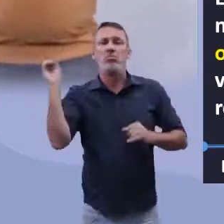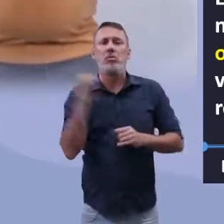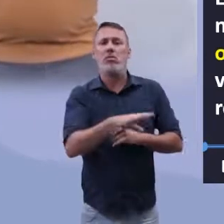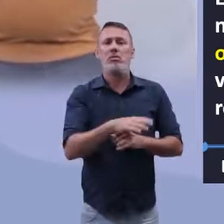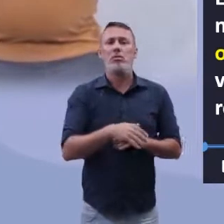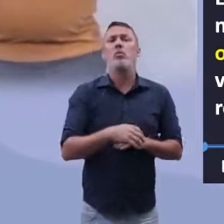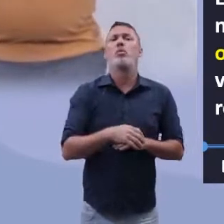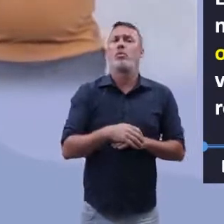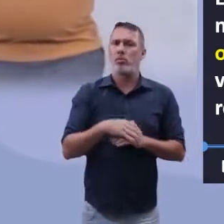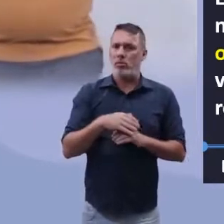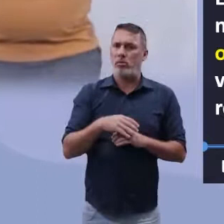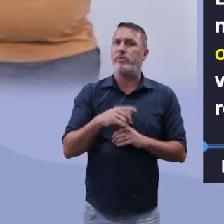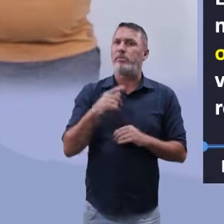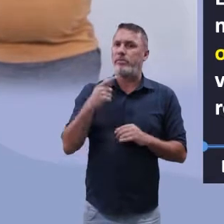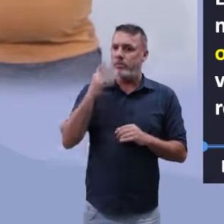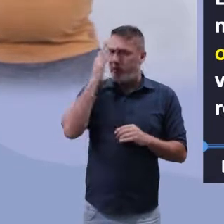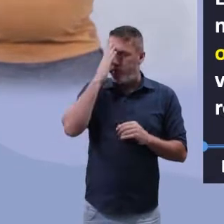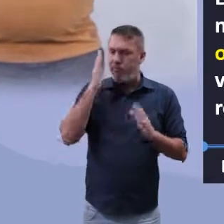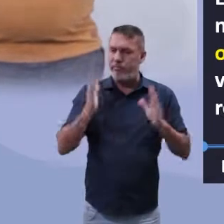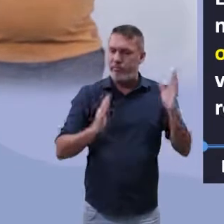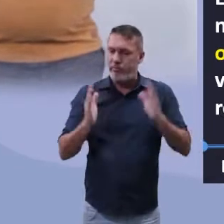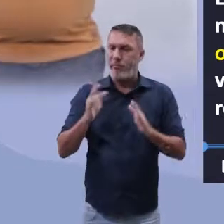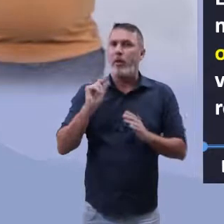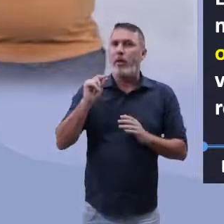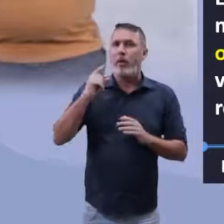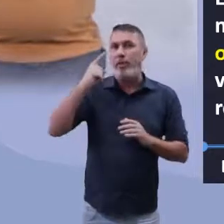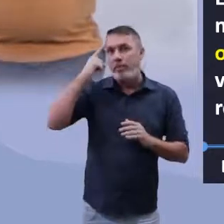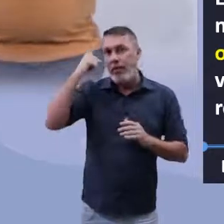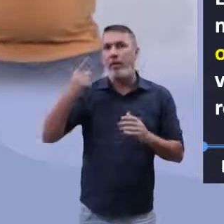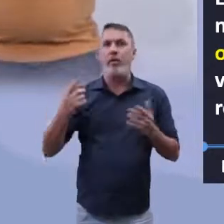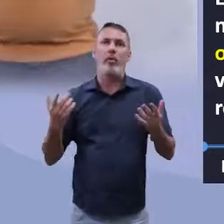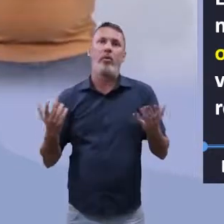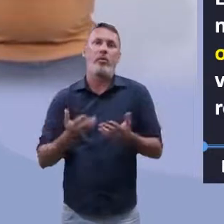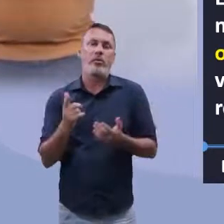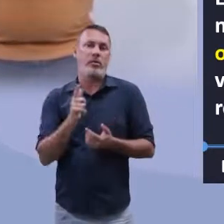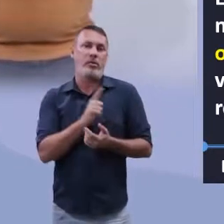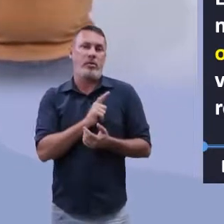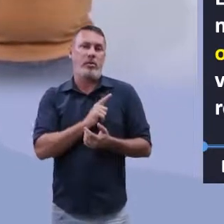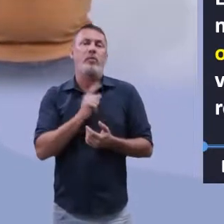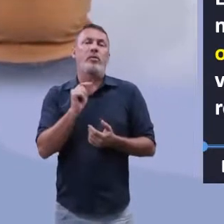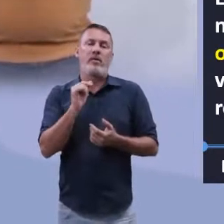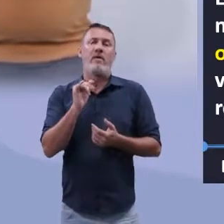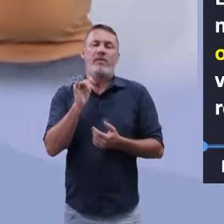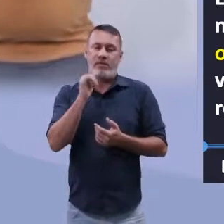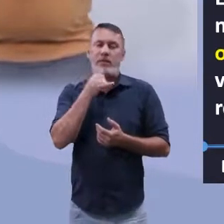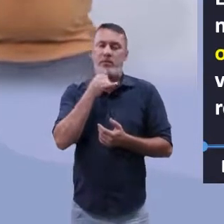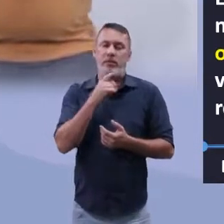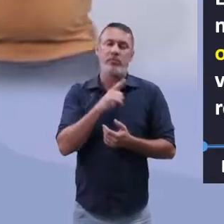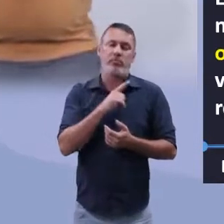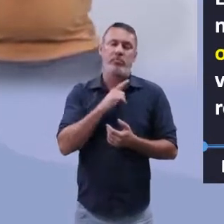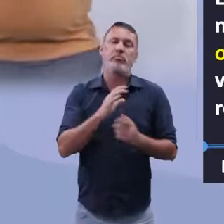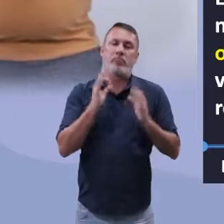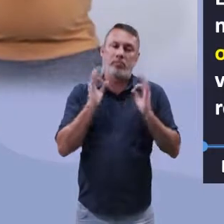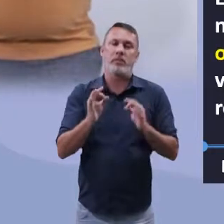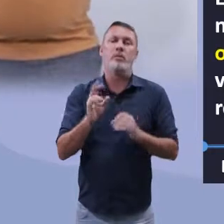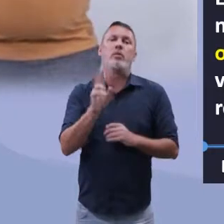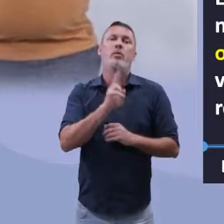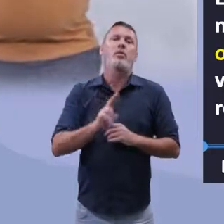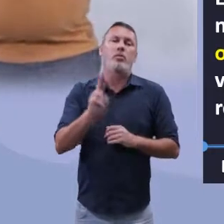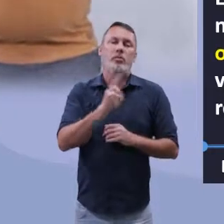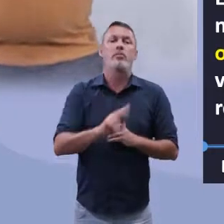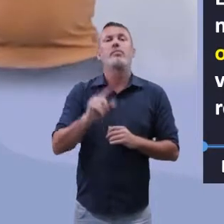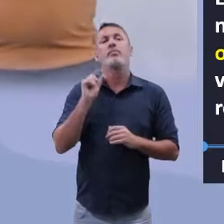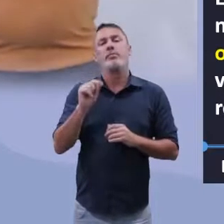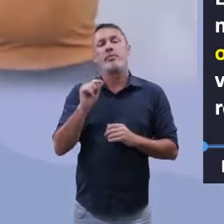lançar. Então, meus queridos, esse expediente, né, essa ideia que nós temos hoje, infelizmente,